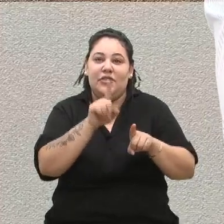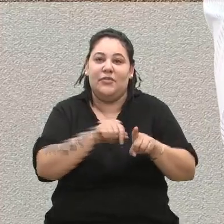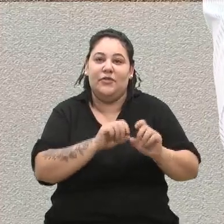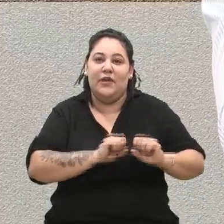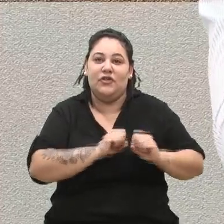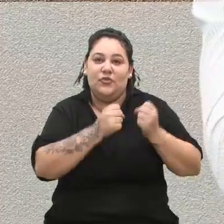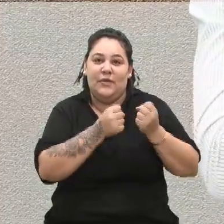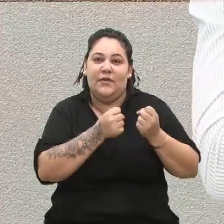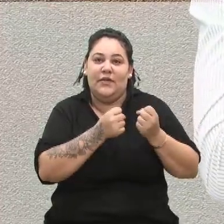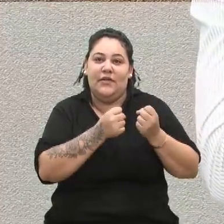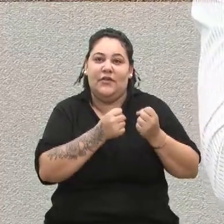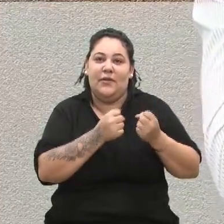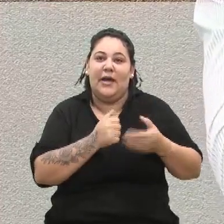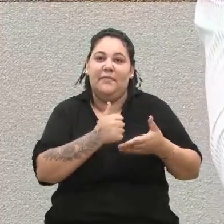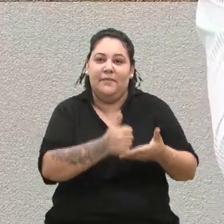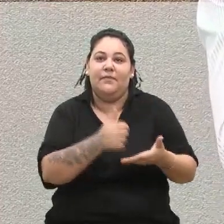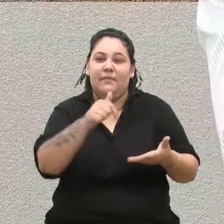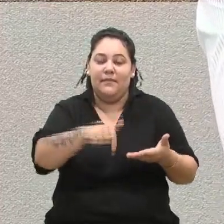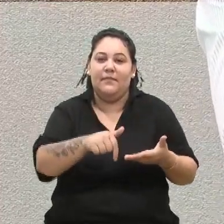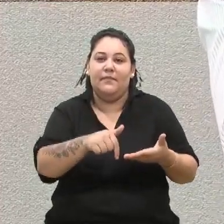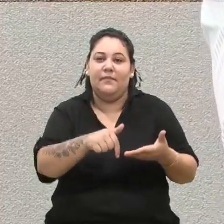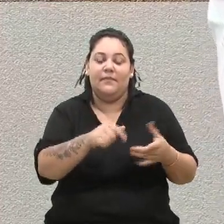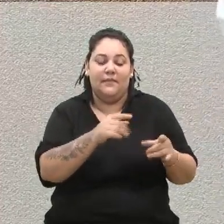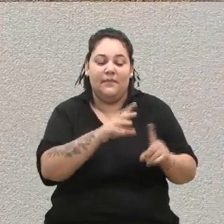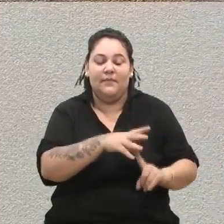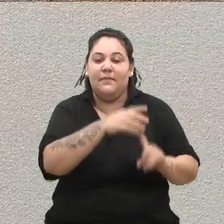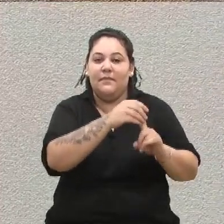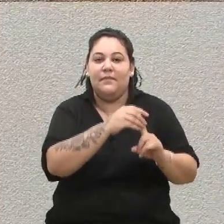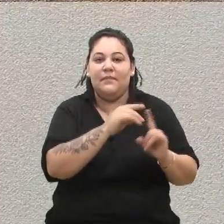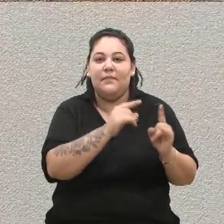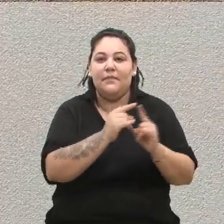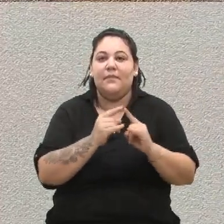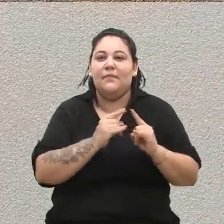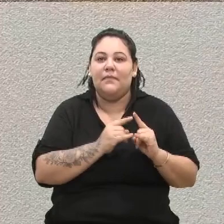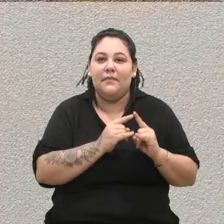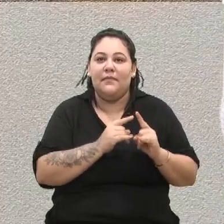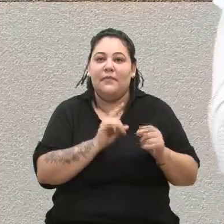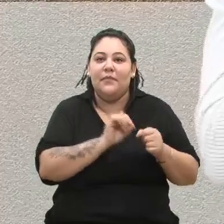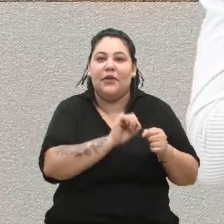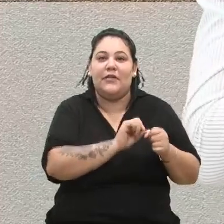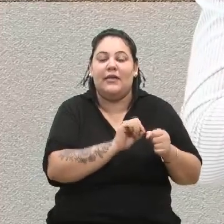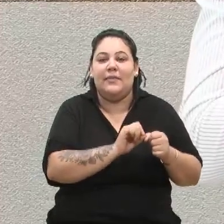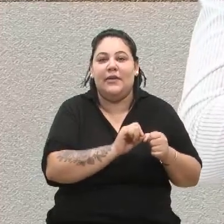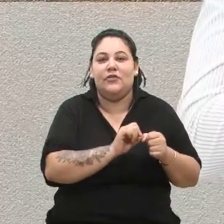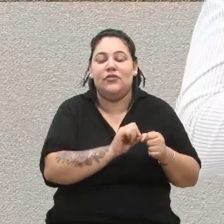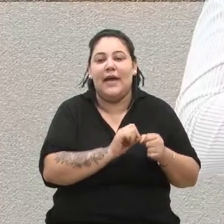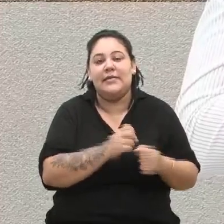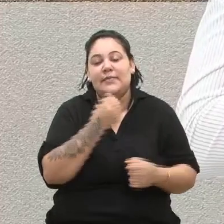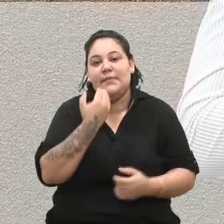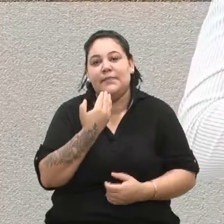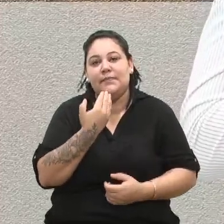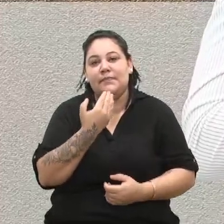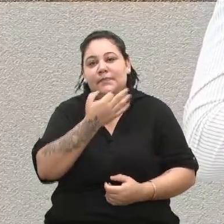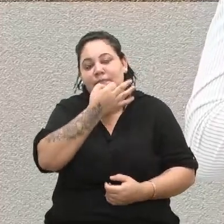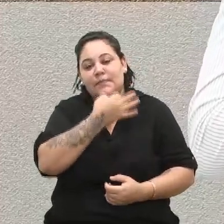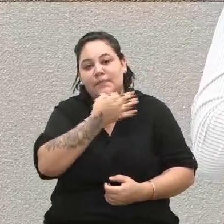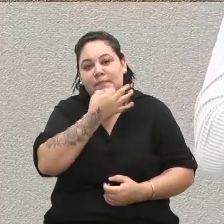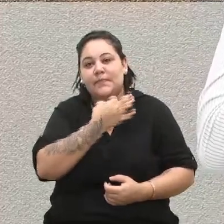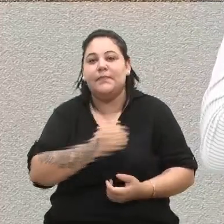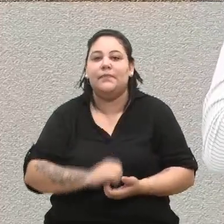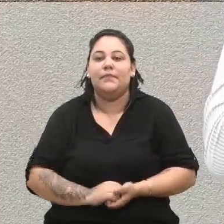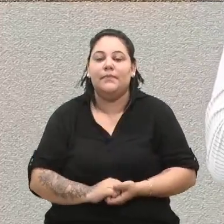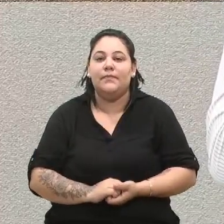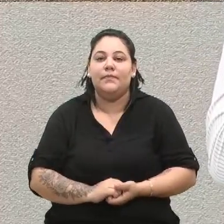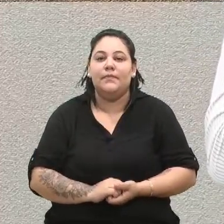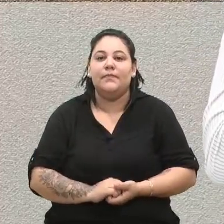cessão, principalmente para entidades que fazem o bem a Caxias do Sul, às pessoas e